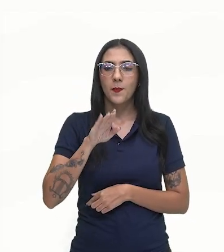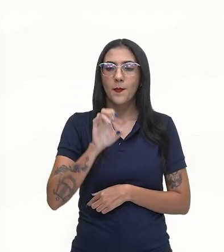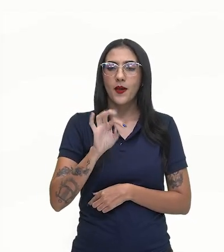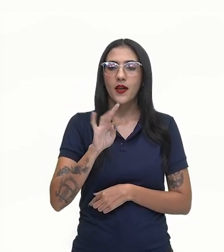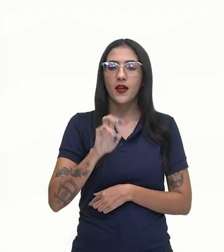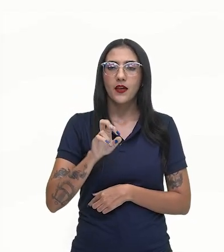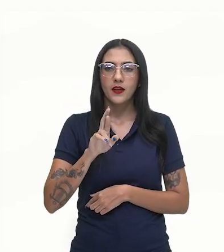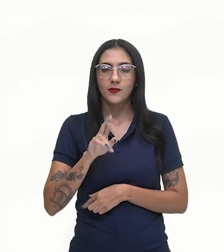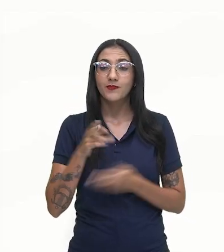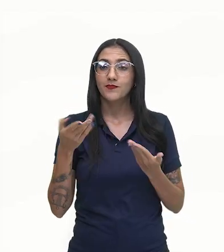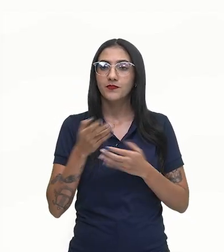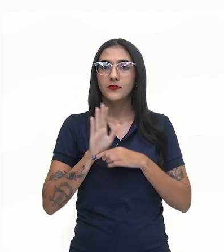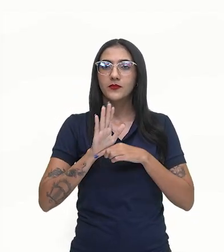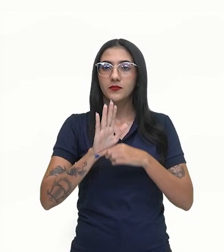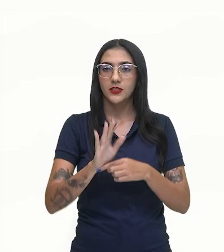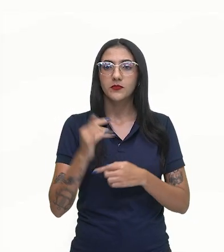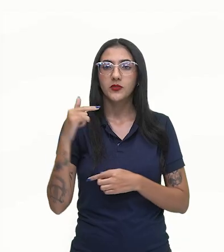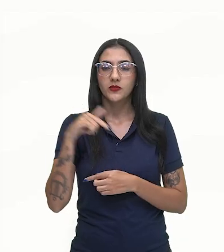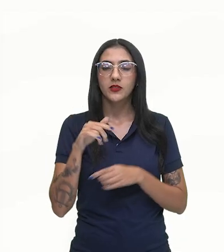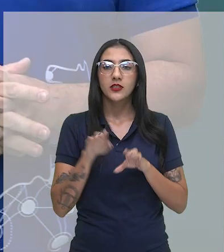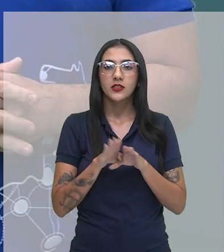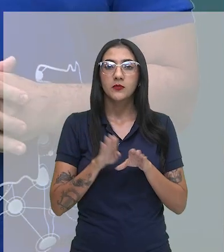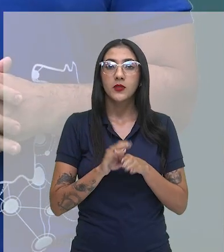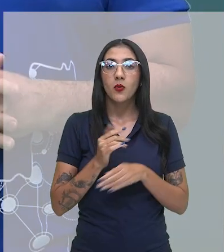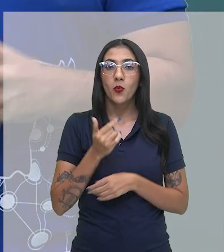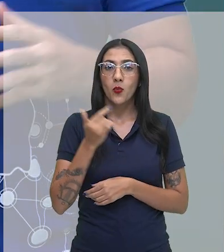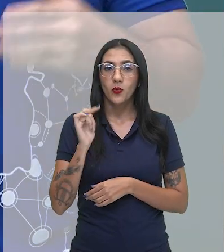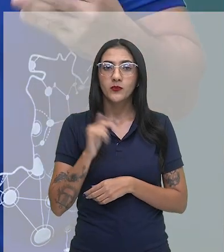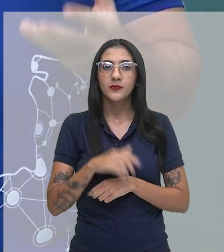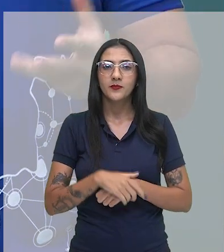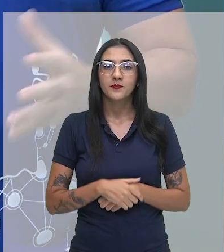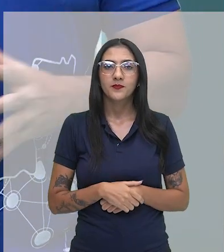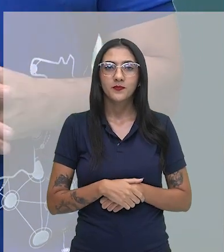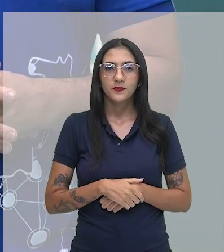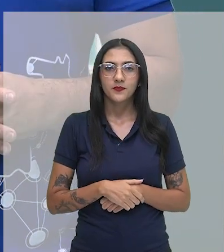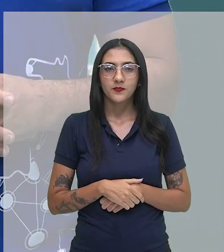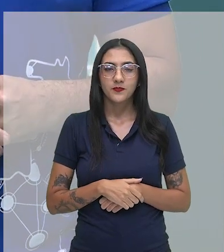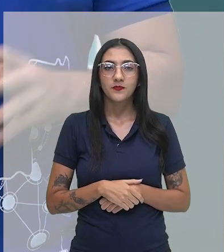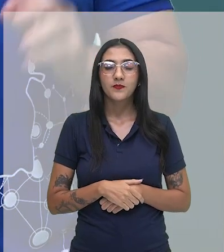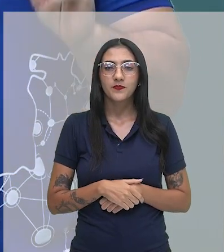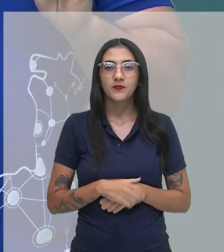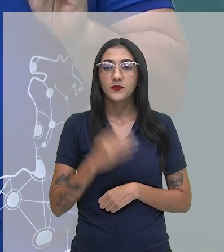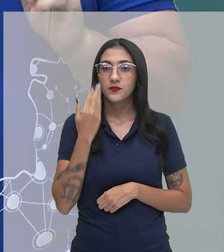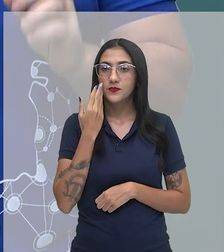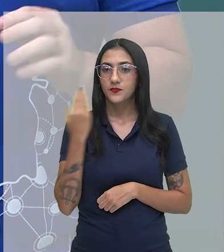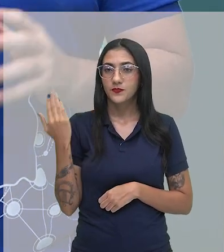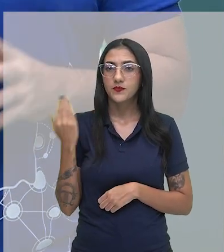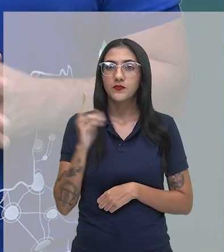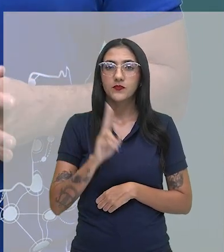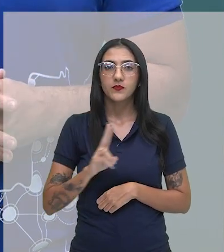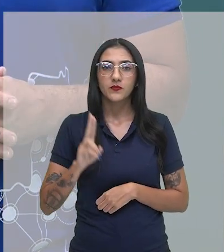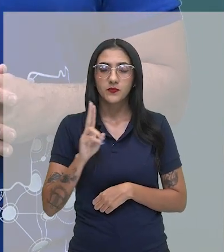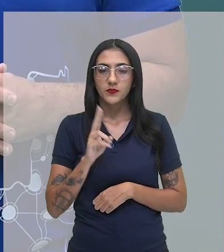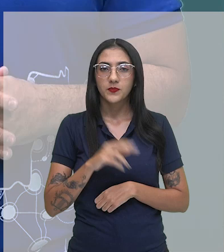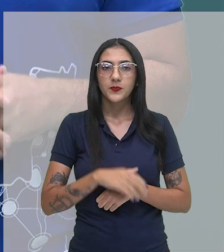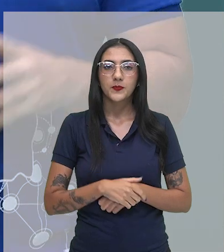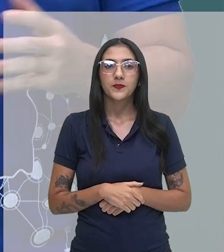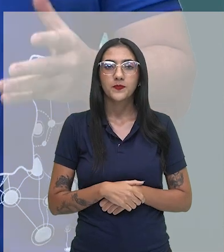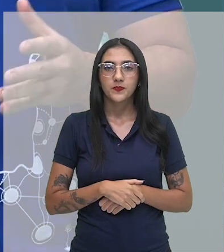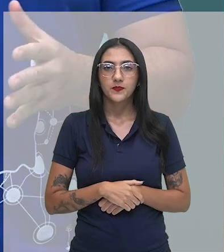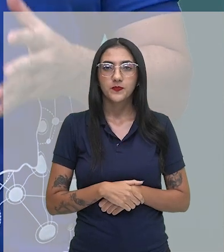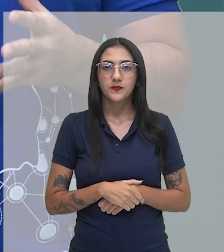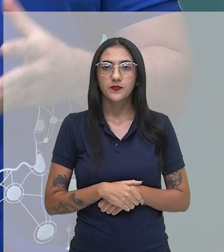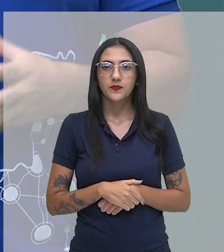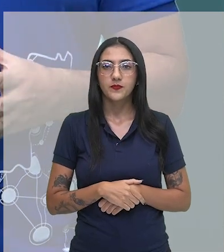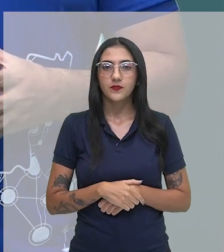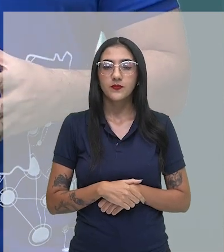Chegou o momento de falar sobre ele e sobre dois mais. Olha só. Comparative adjectives irregular forms.